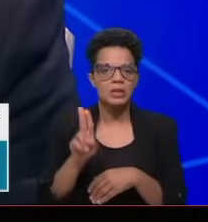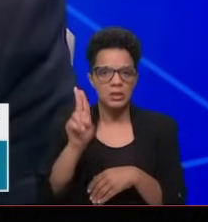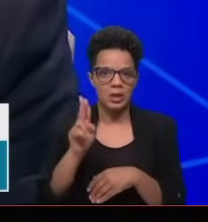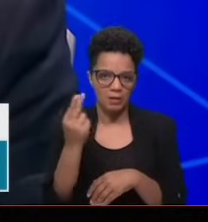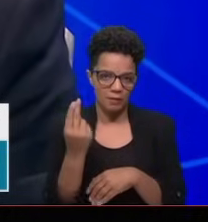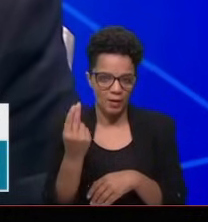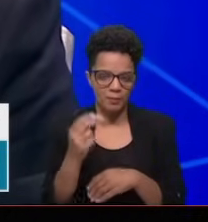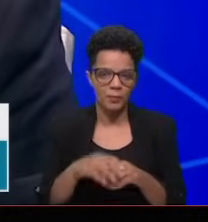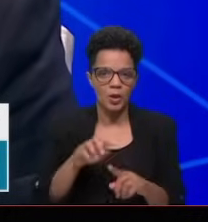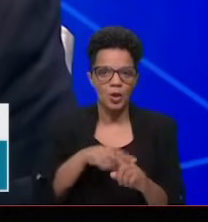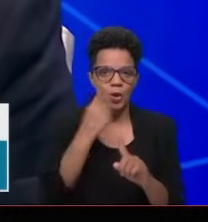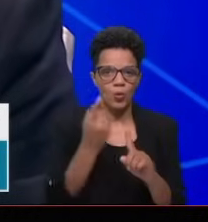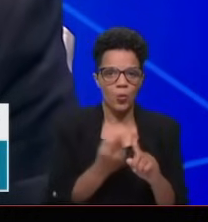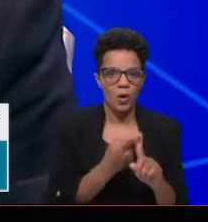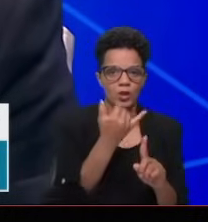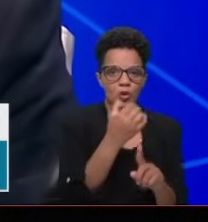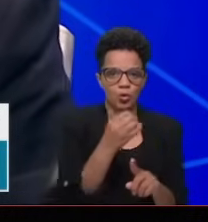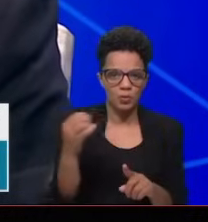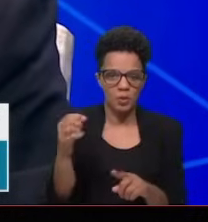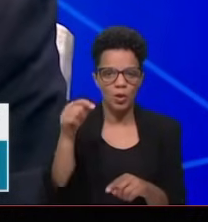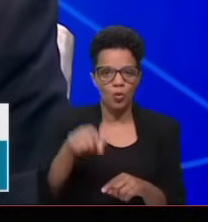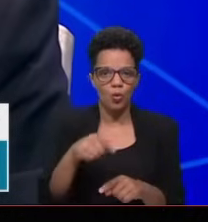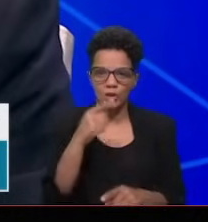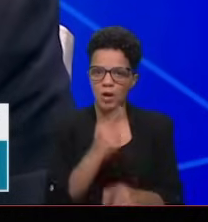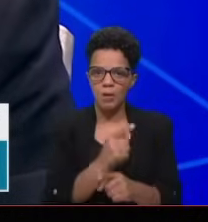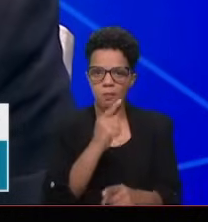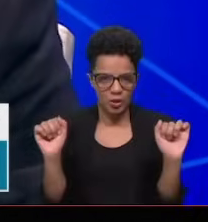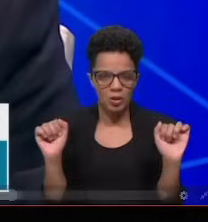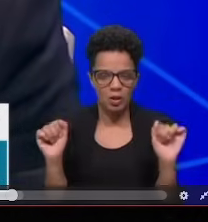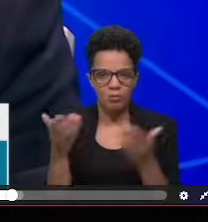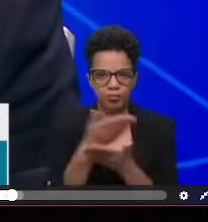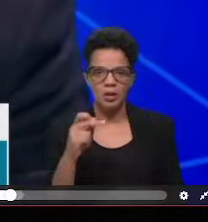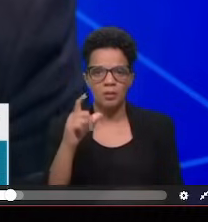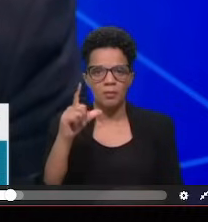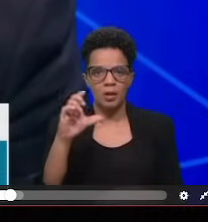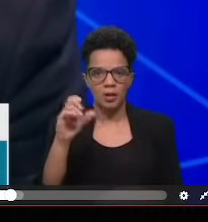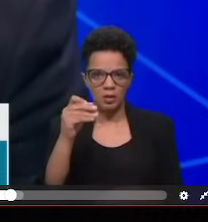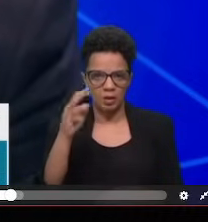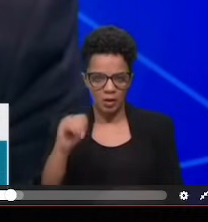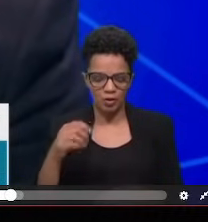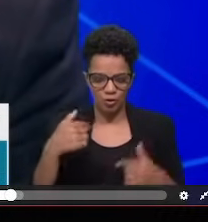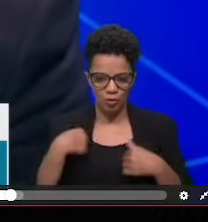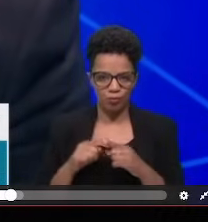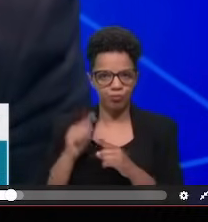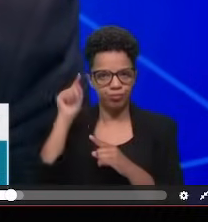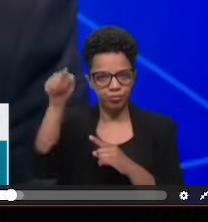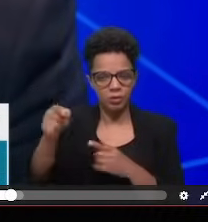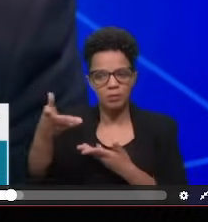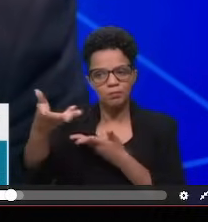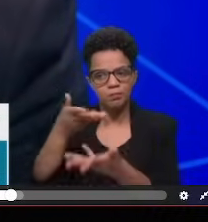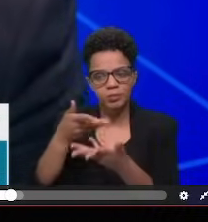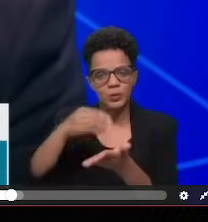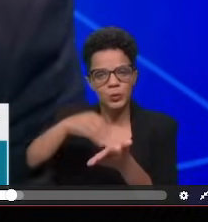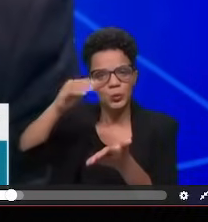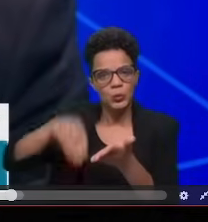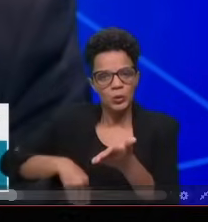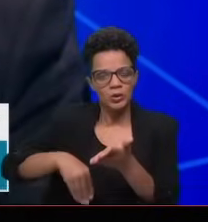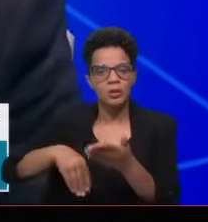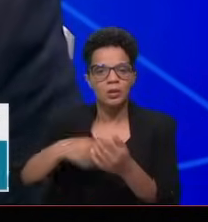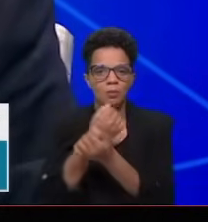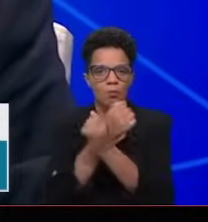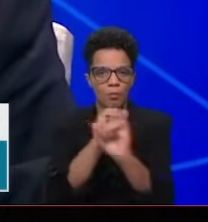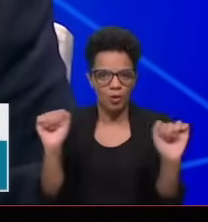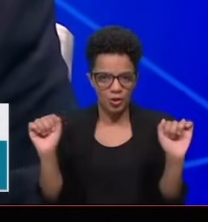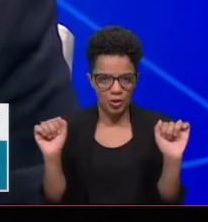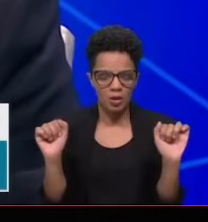2000 e hoje permanecem Exatamente no mesmo estádio portanto Isto foi fui eu que negociei à assinatura dos acordos da Bósnia e